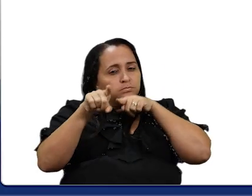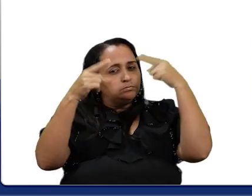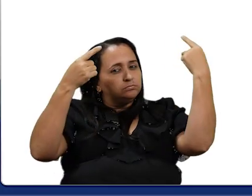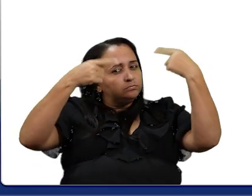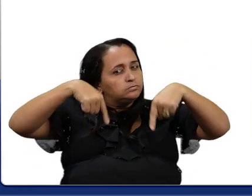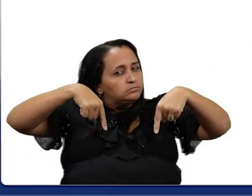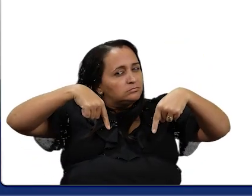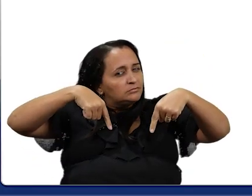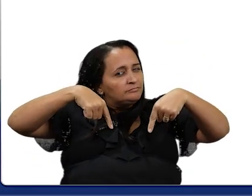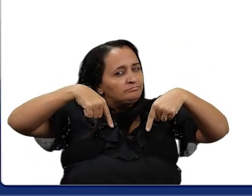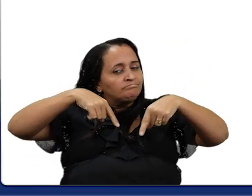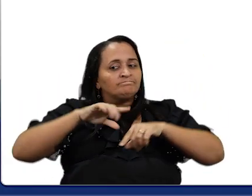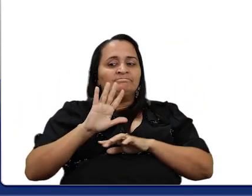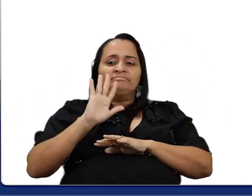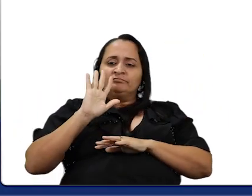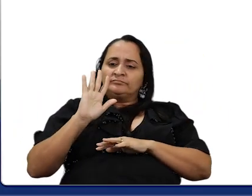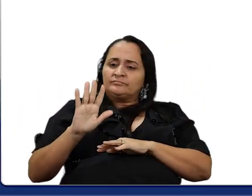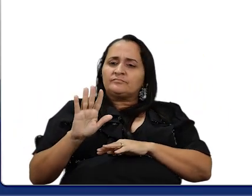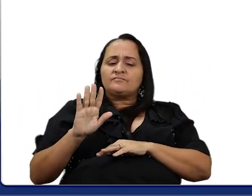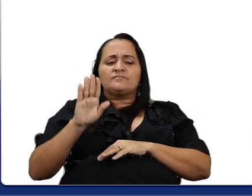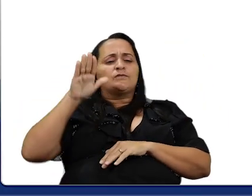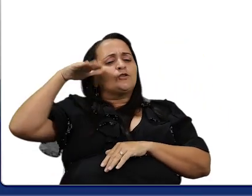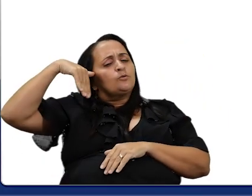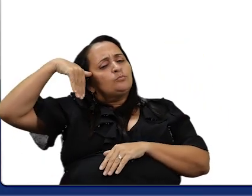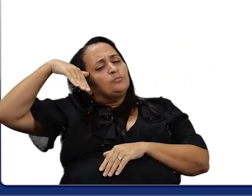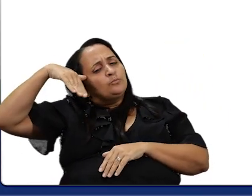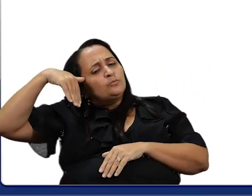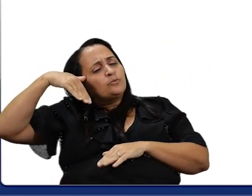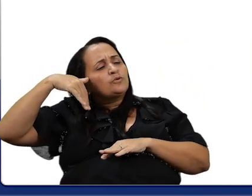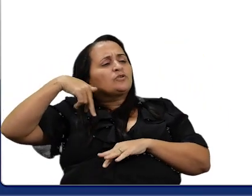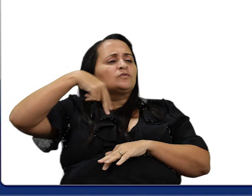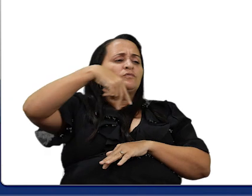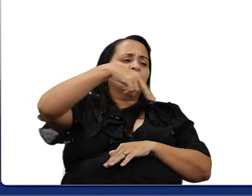Vamos lá. O burrinho foi à cidade de Bremen